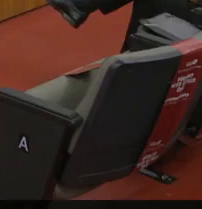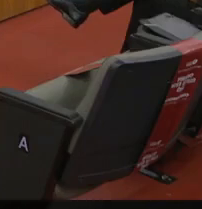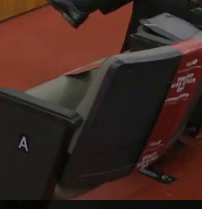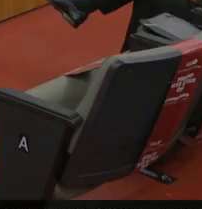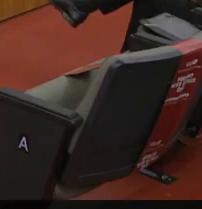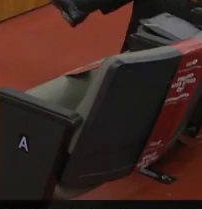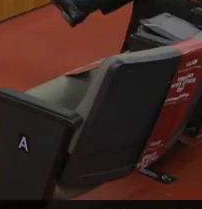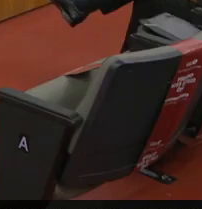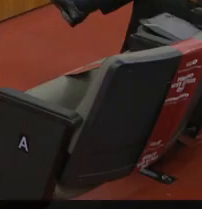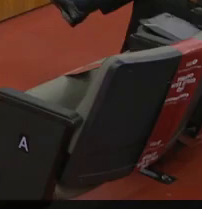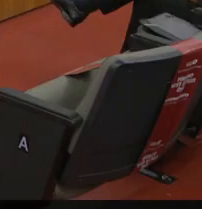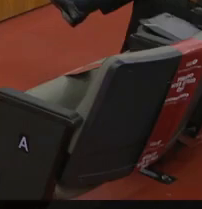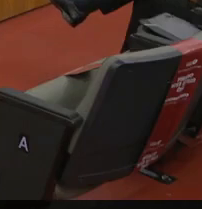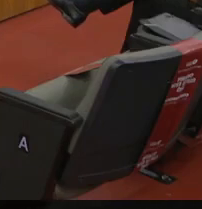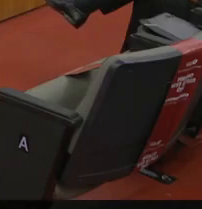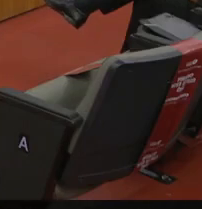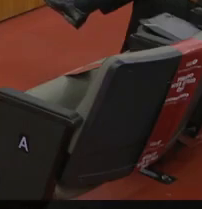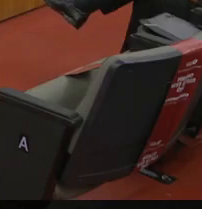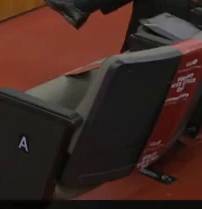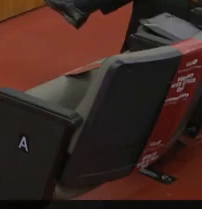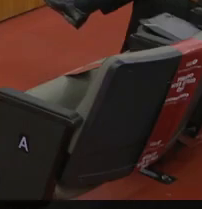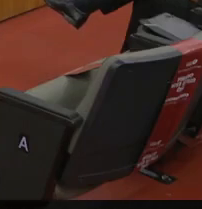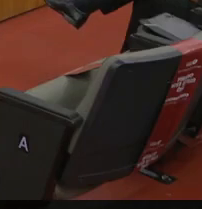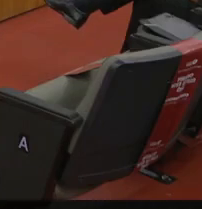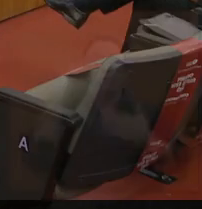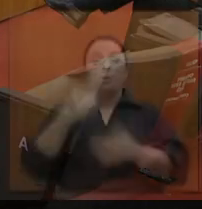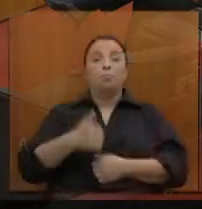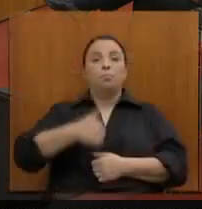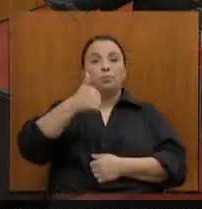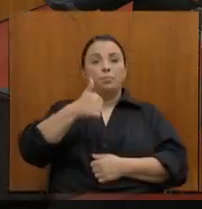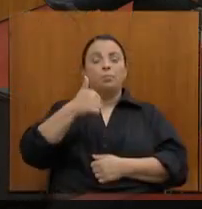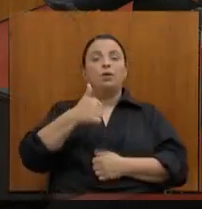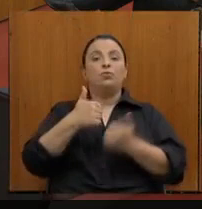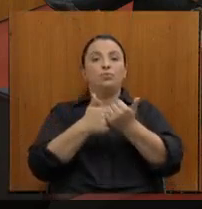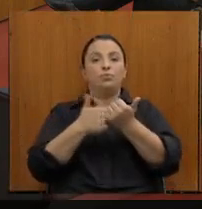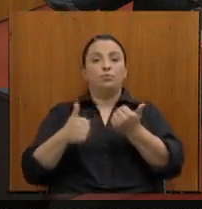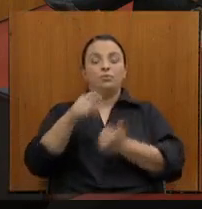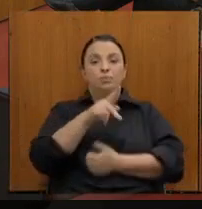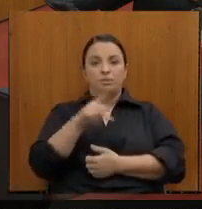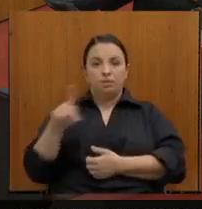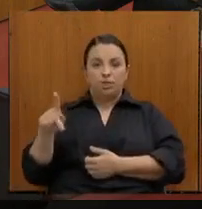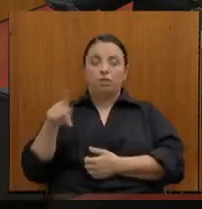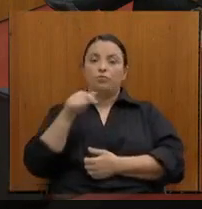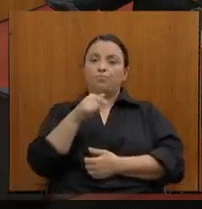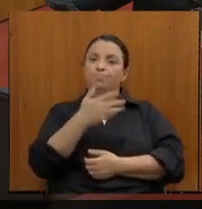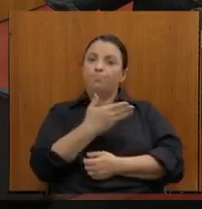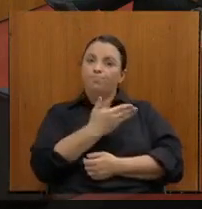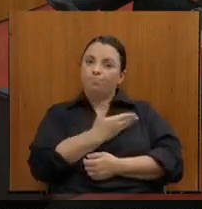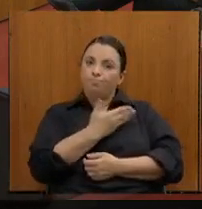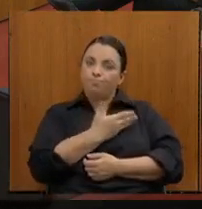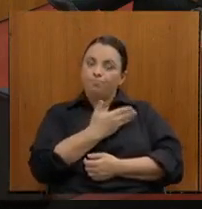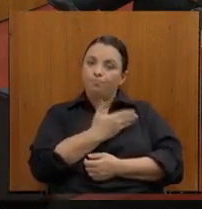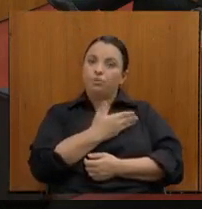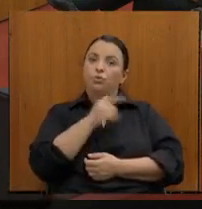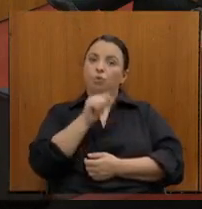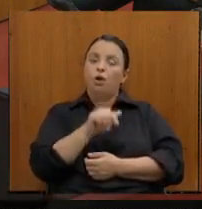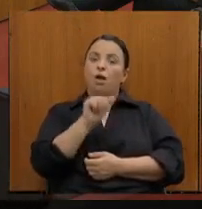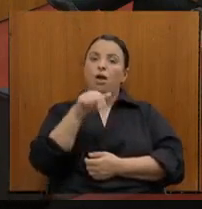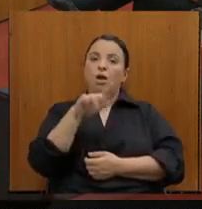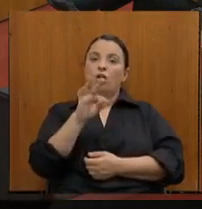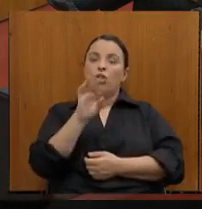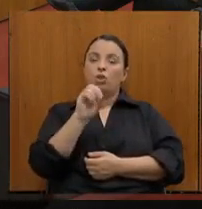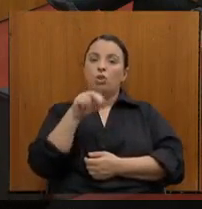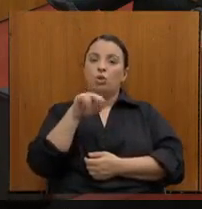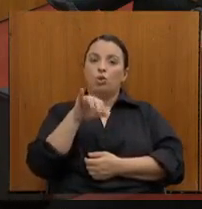a agradecer nosso primeiro vice-presidente nosso amigo Antonio casar antes